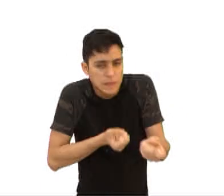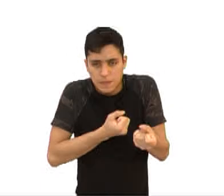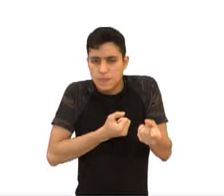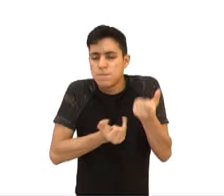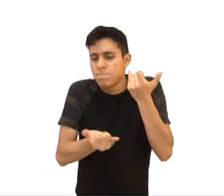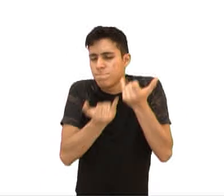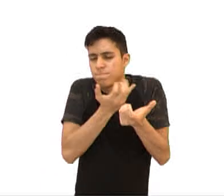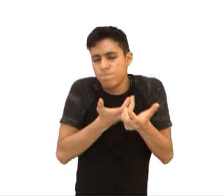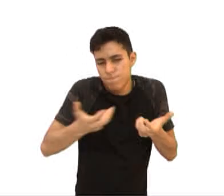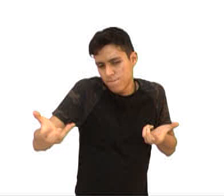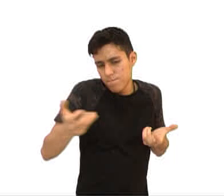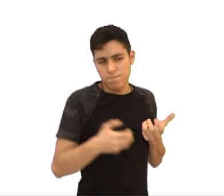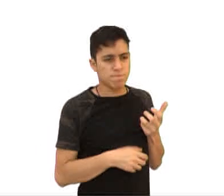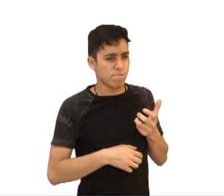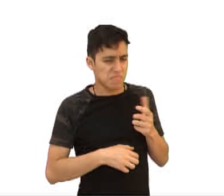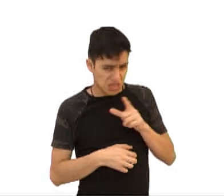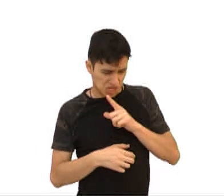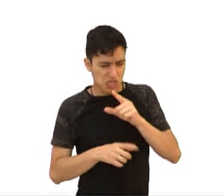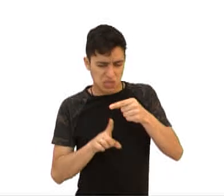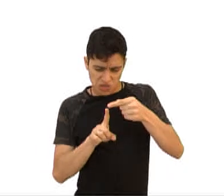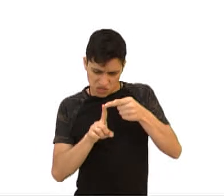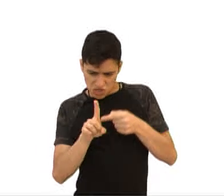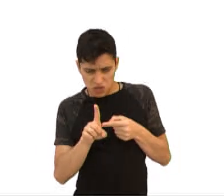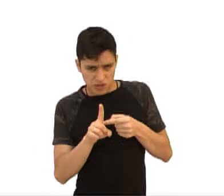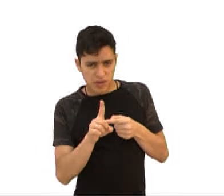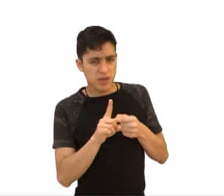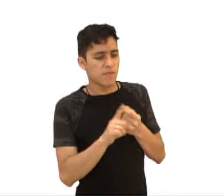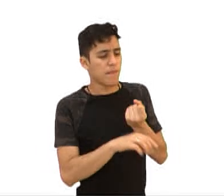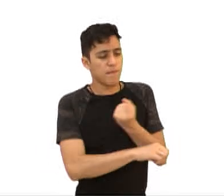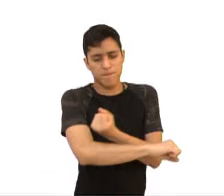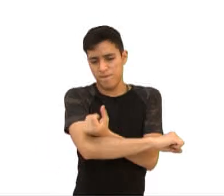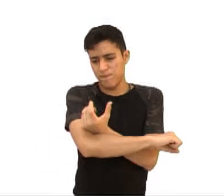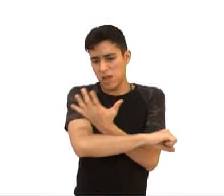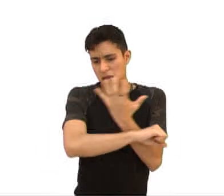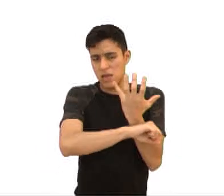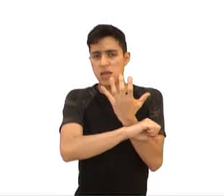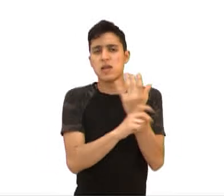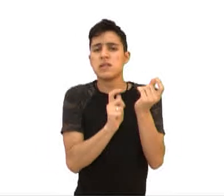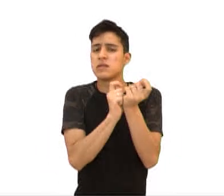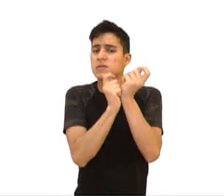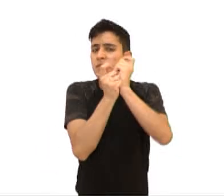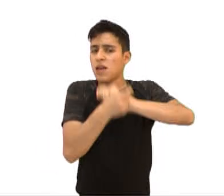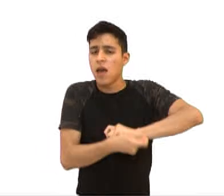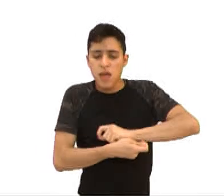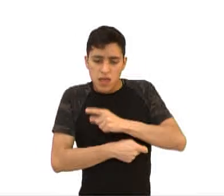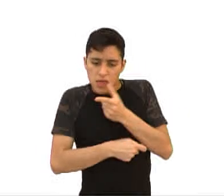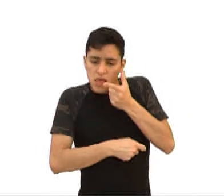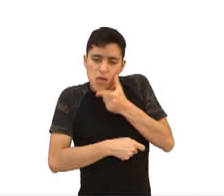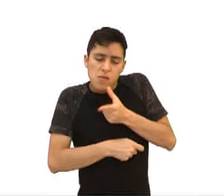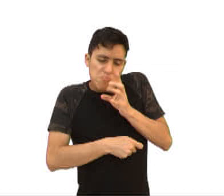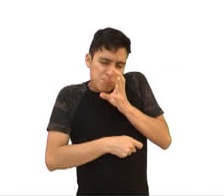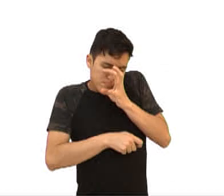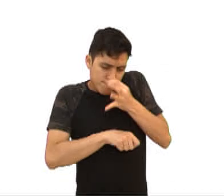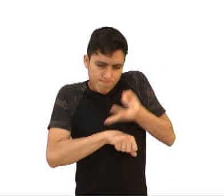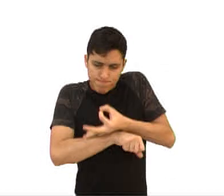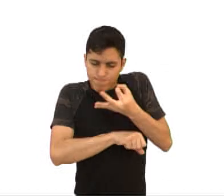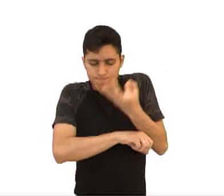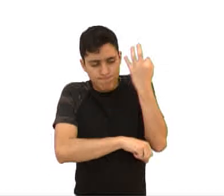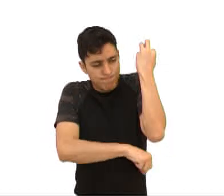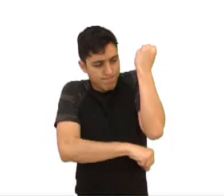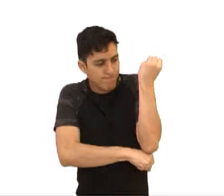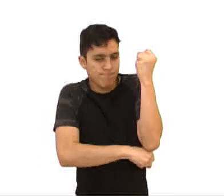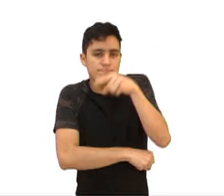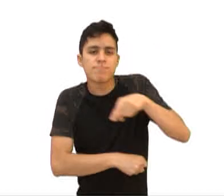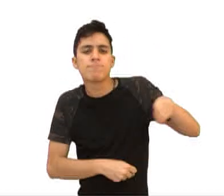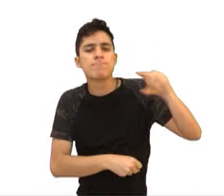ali plantas xerófitas, o que é isso? Vamos relembrar lá, aquelas plantas que têm adaptações para viver nesse local seco, né, e muito